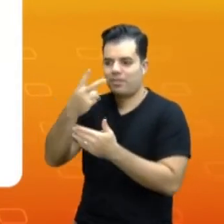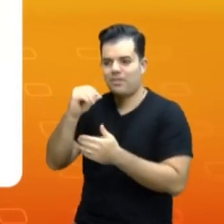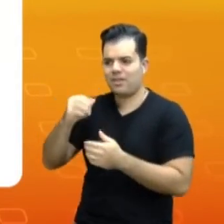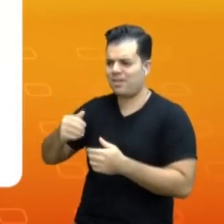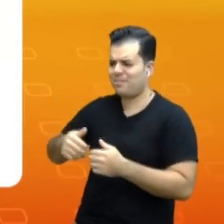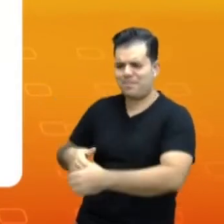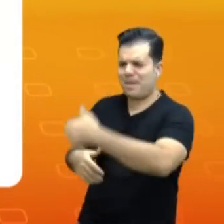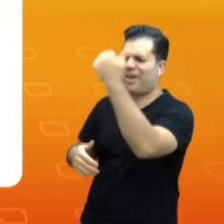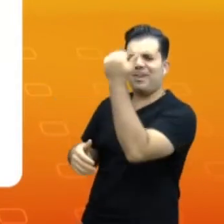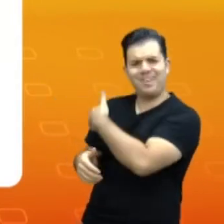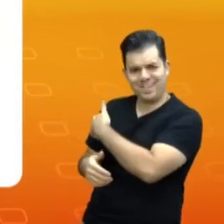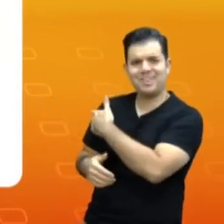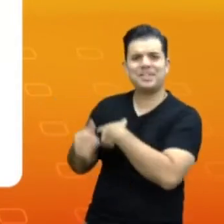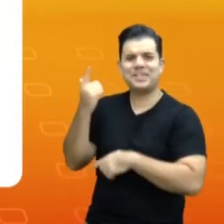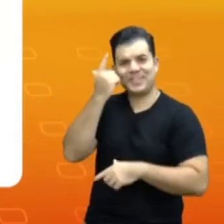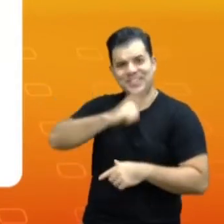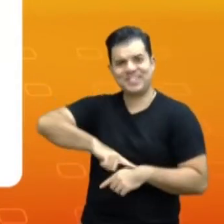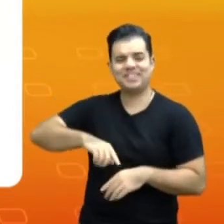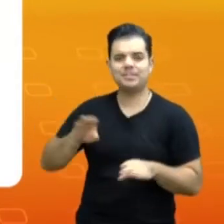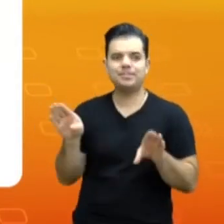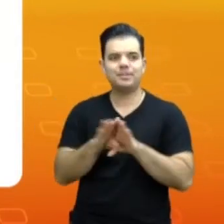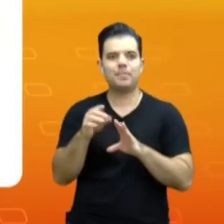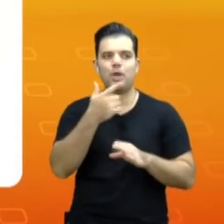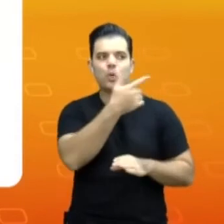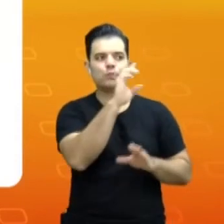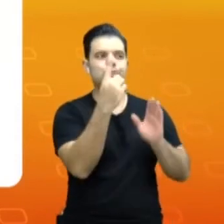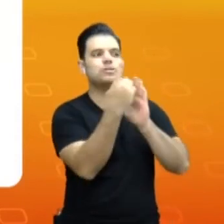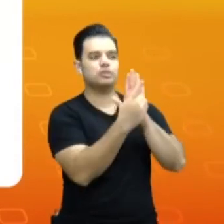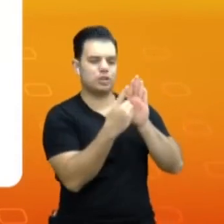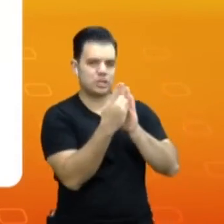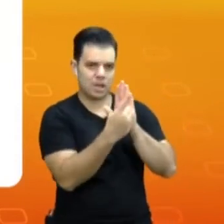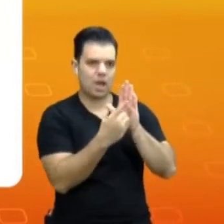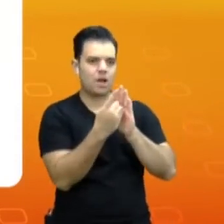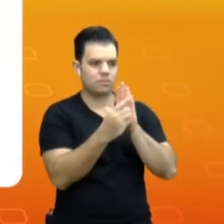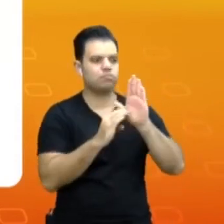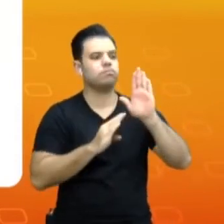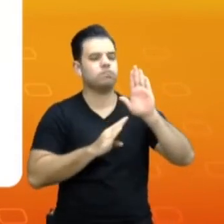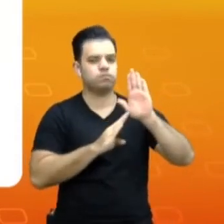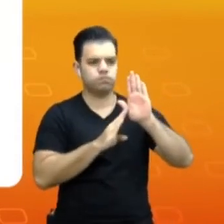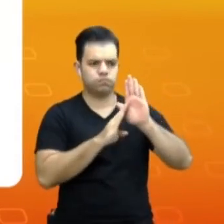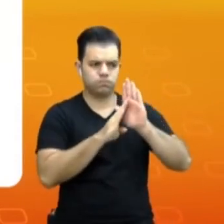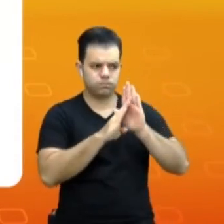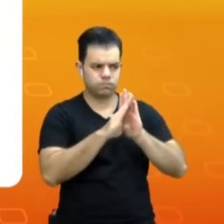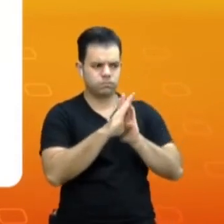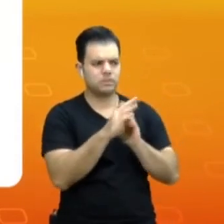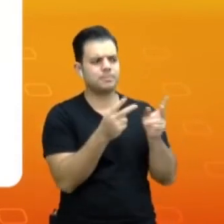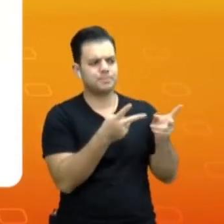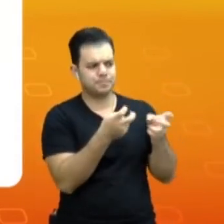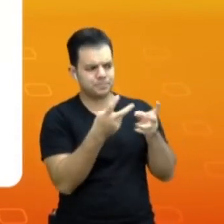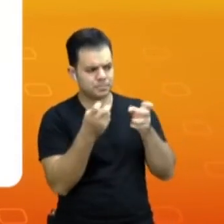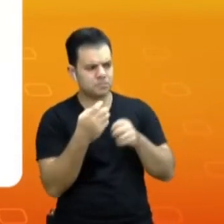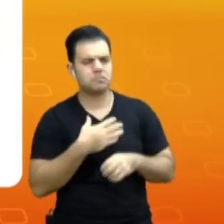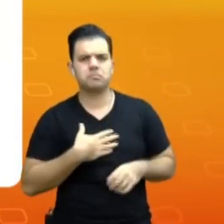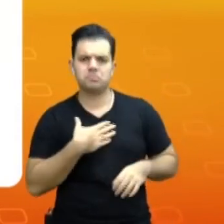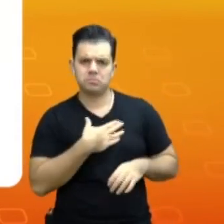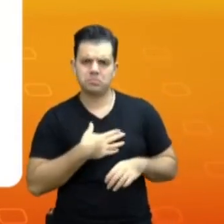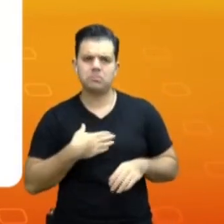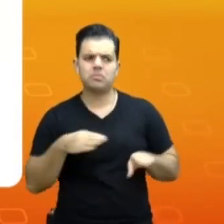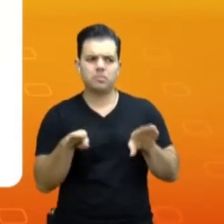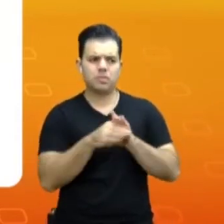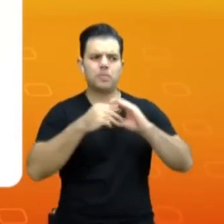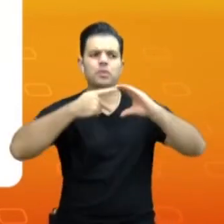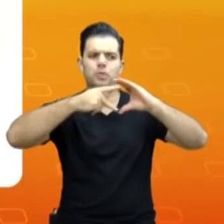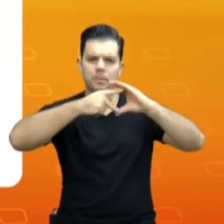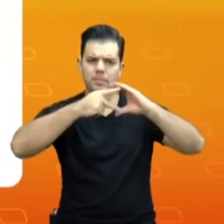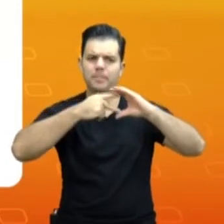também. No digital, a gente teve um crescimento considerável, interessante da nossa base ali do Globoplay mais